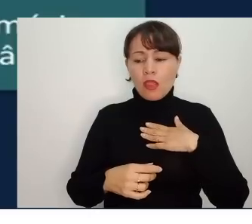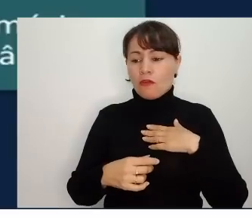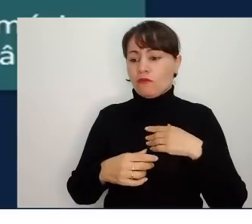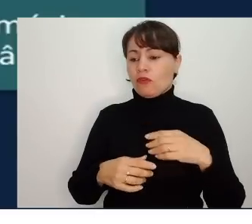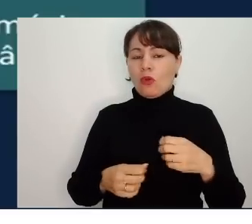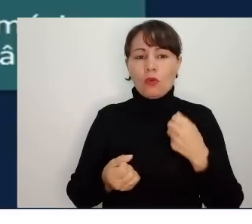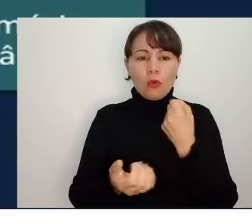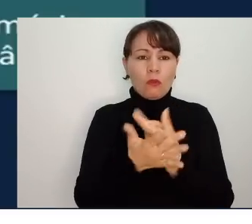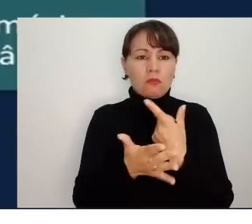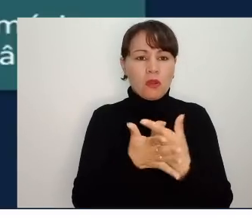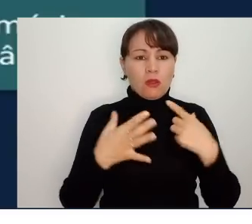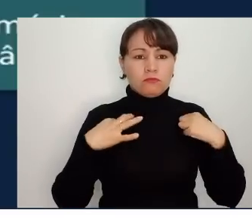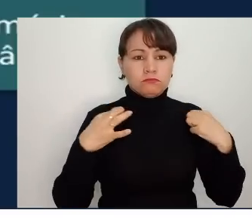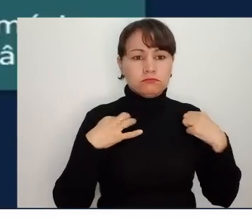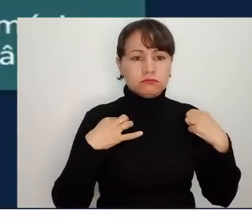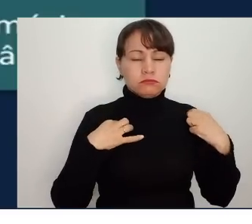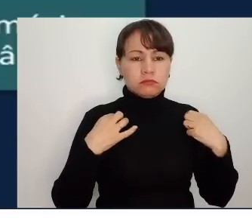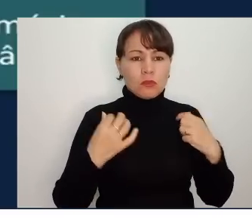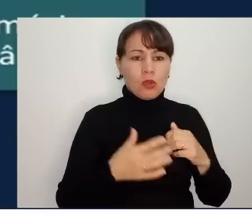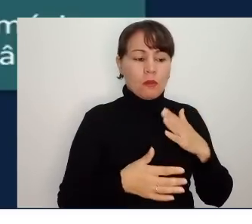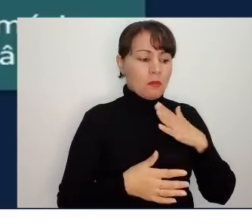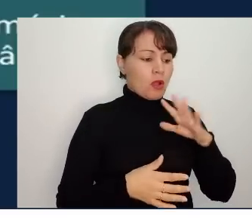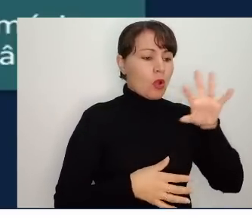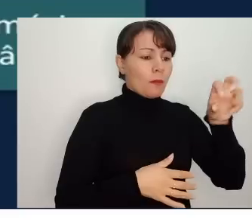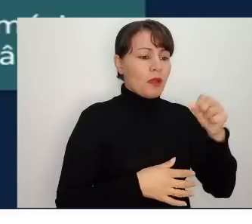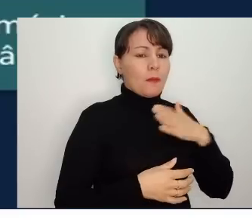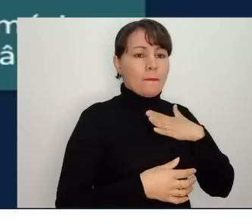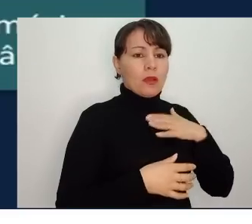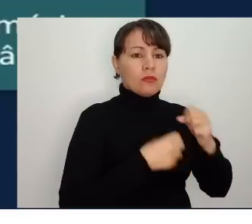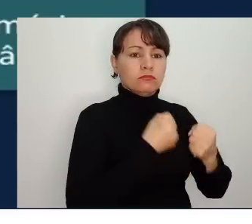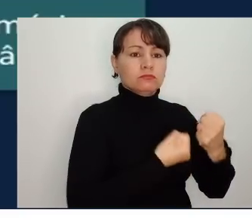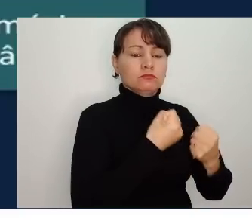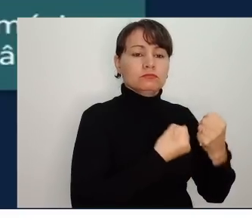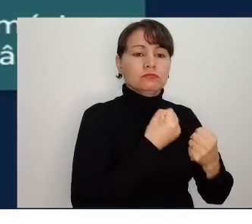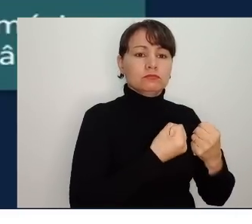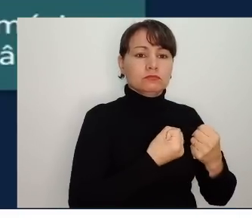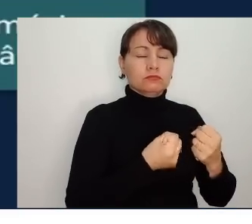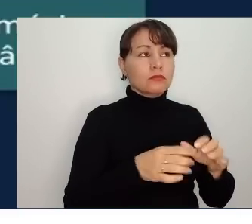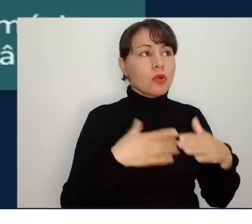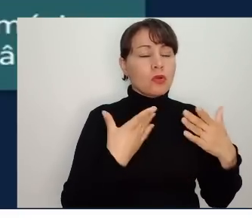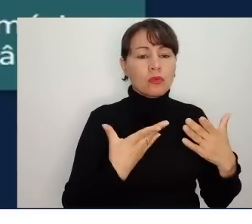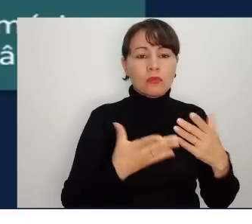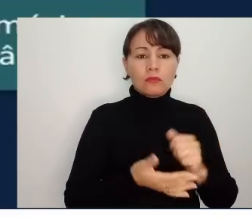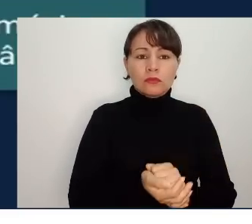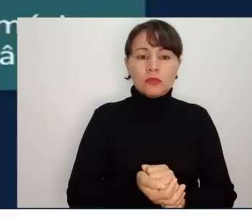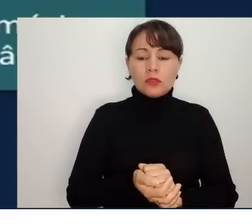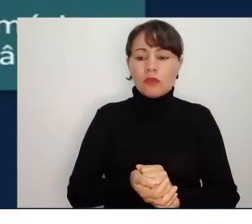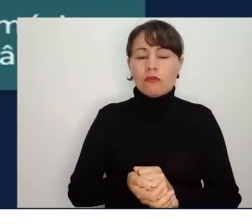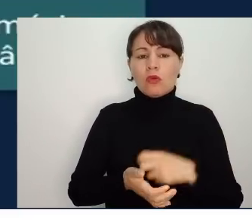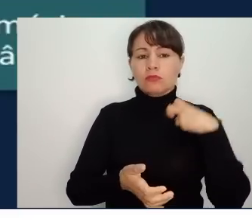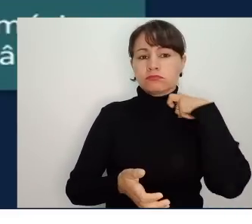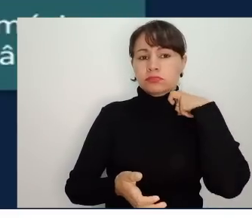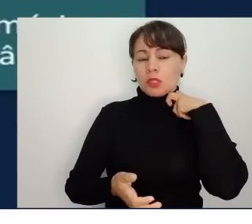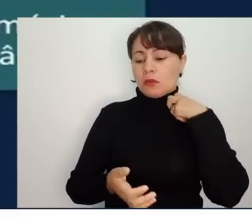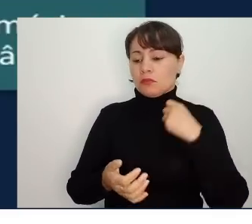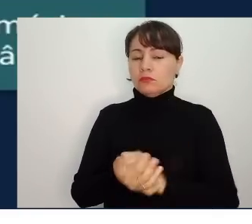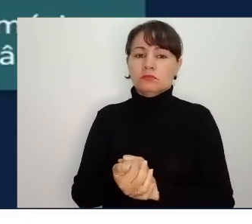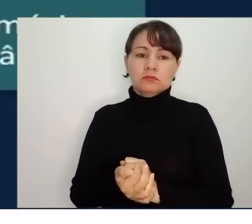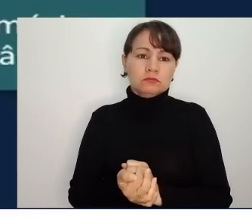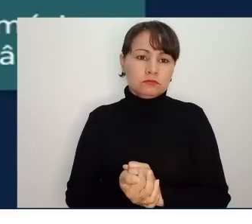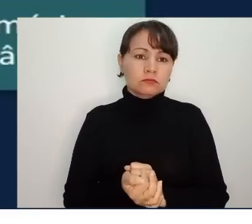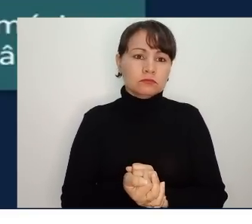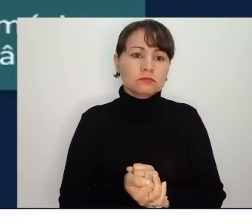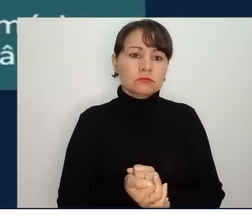shopping e vou lá buscar o meu carro, ou quando eu marco um encontro com alguma